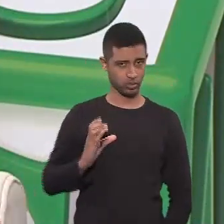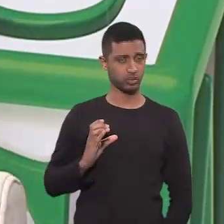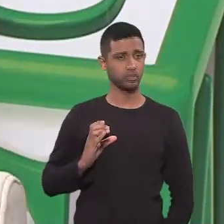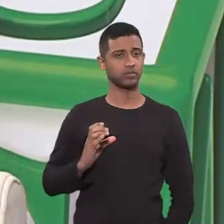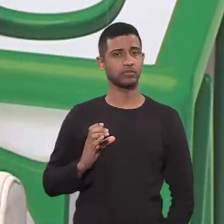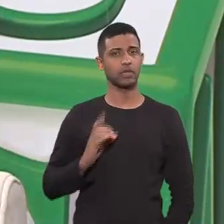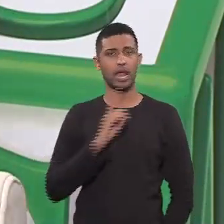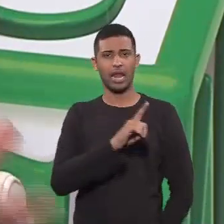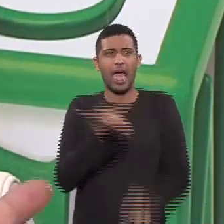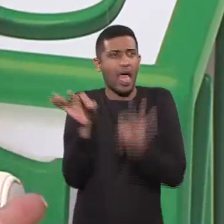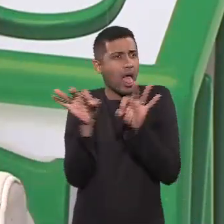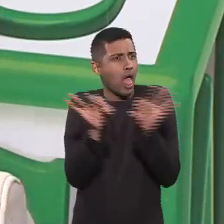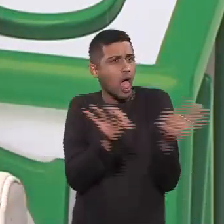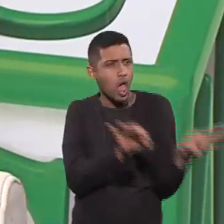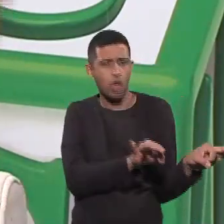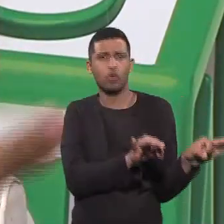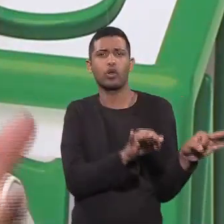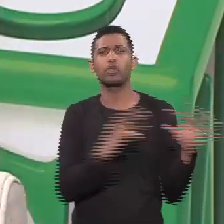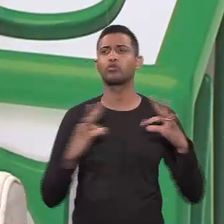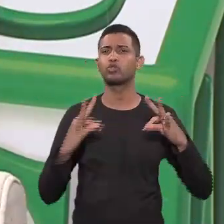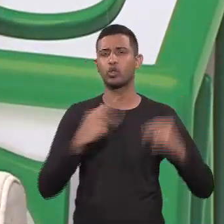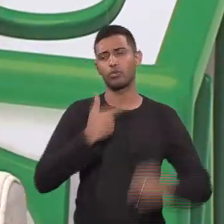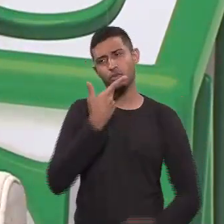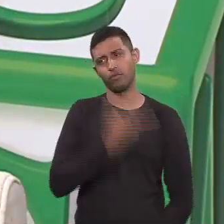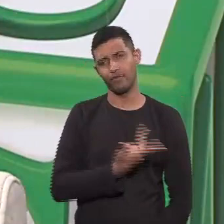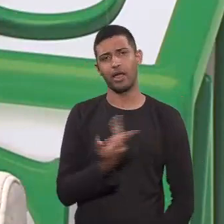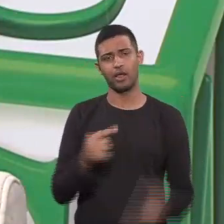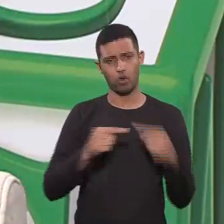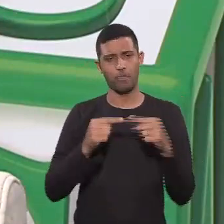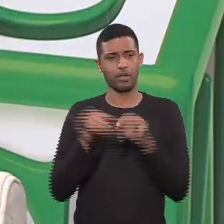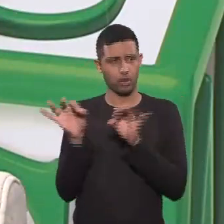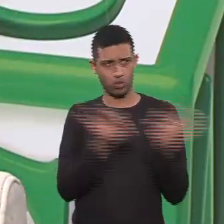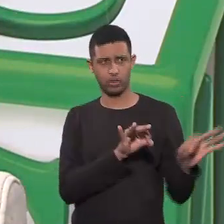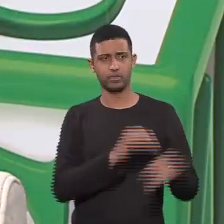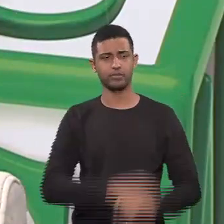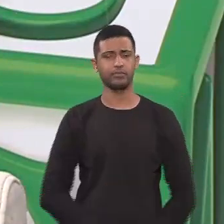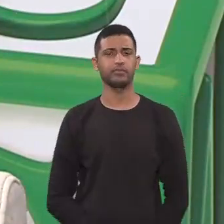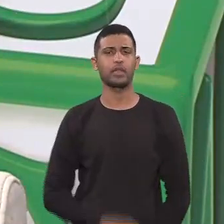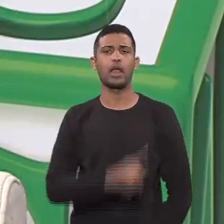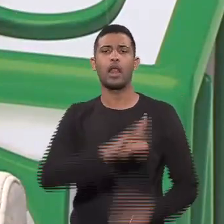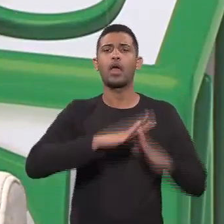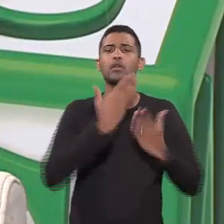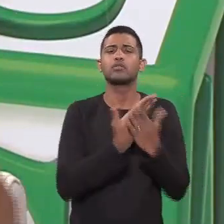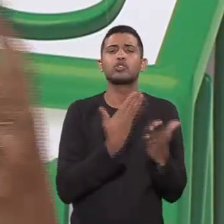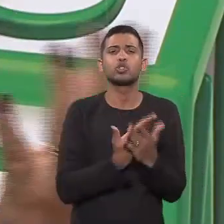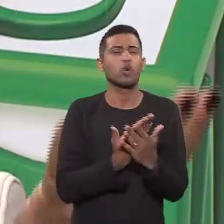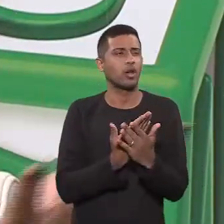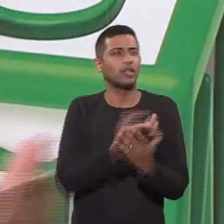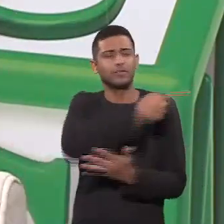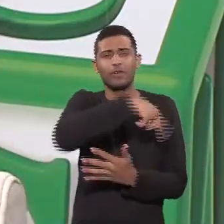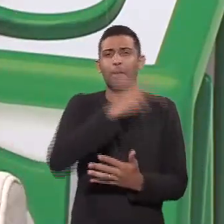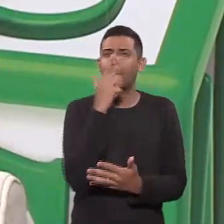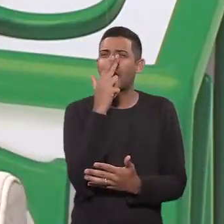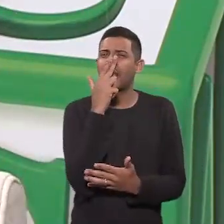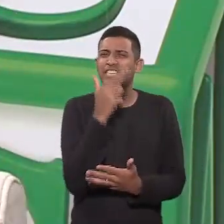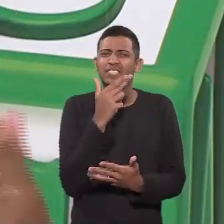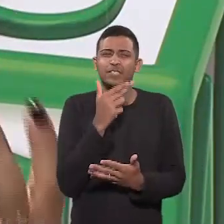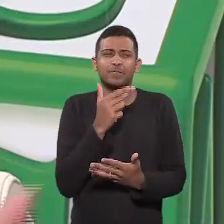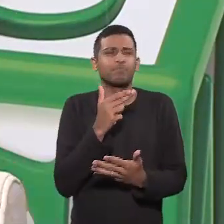é uma escola de educação regular, né, que as pessoas falam, regular, a gente está